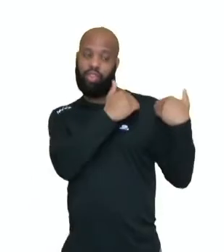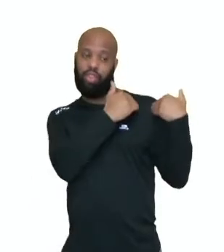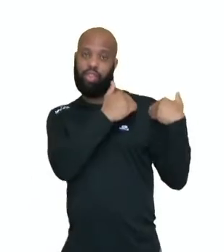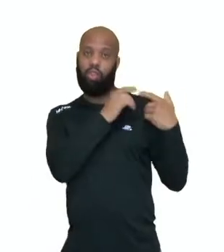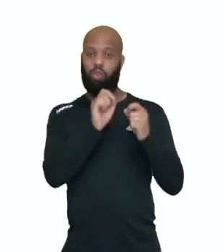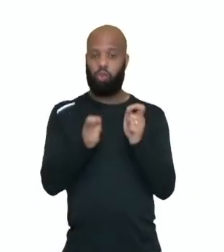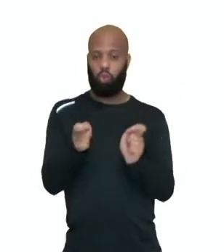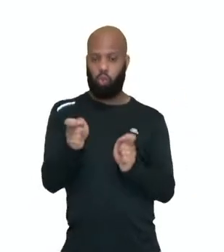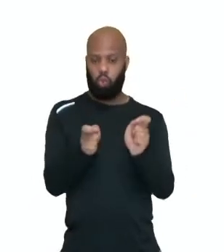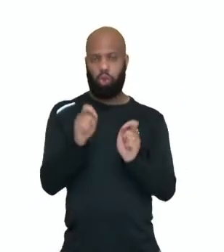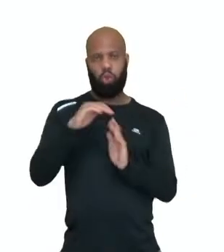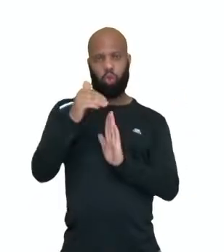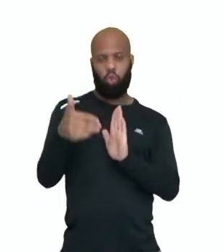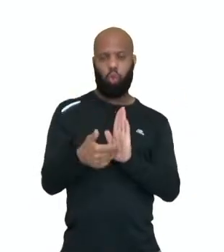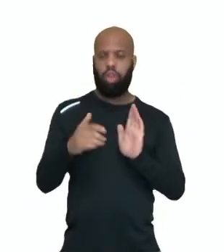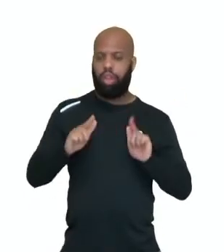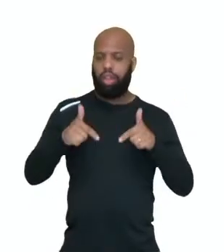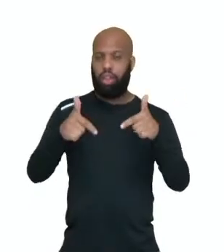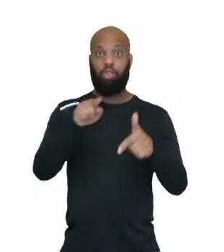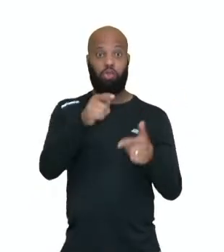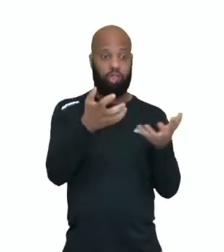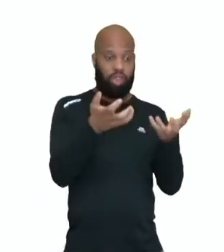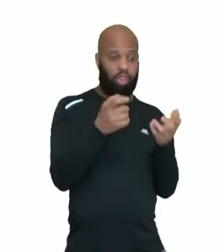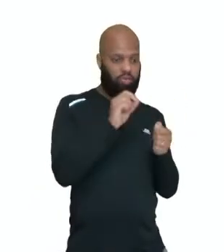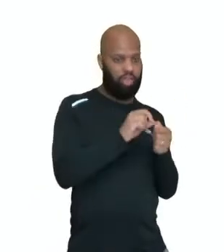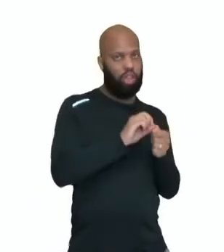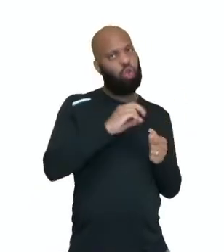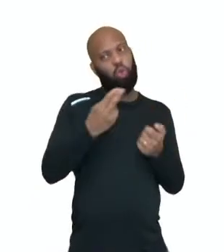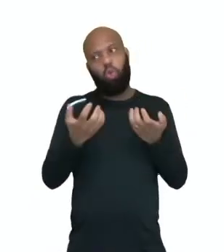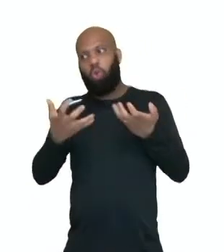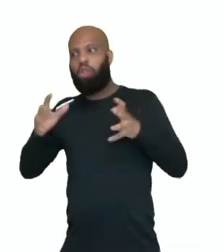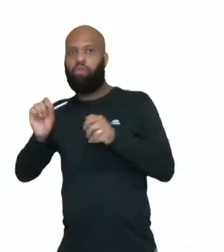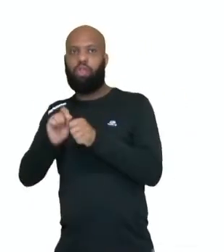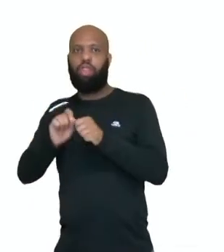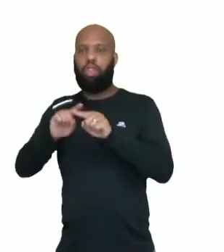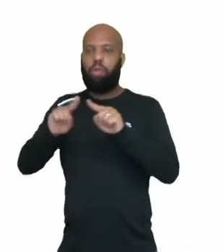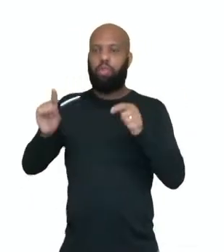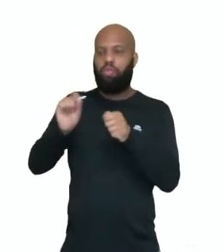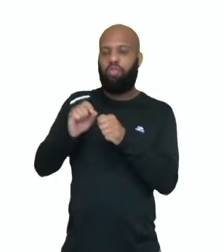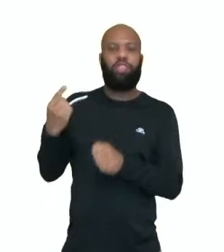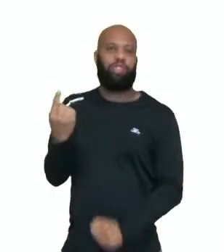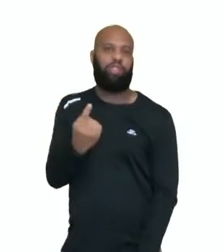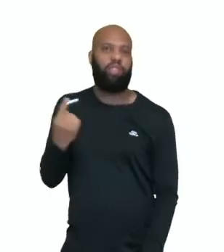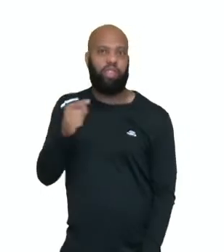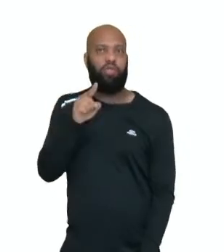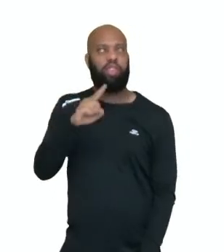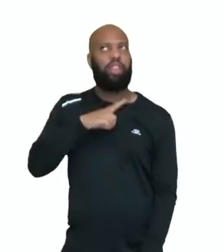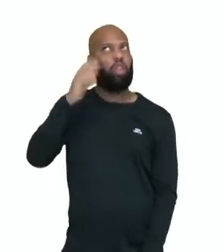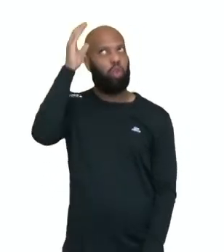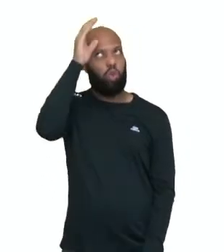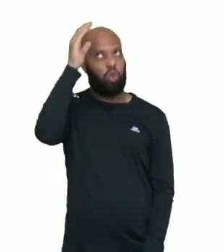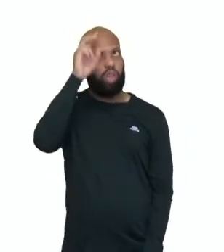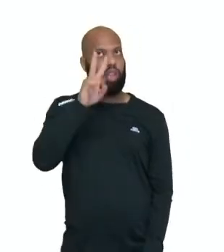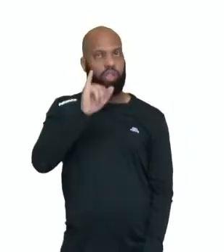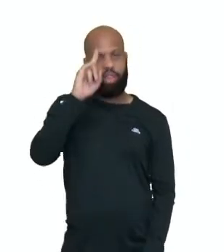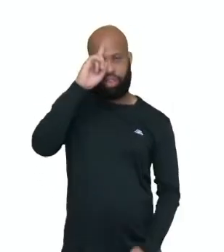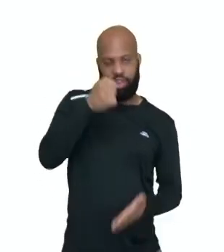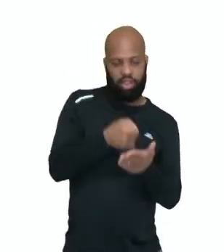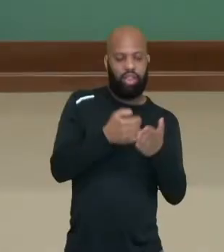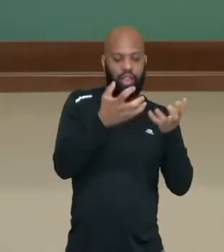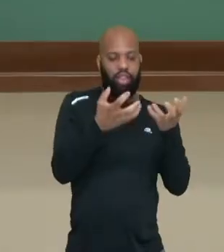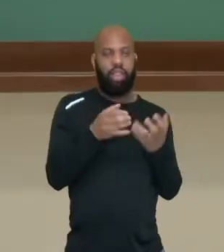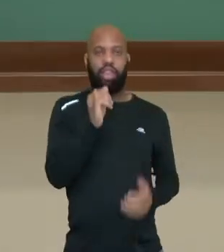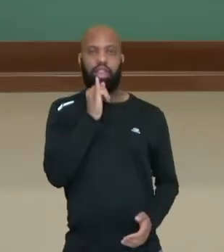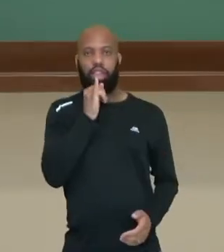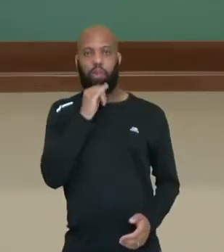por controlar todas aquelas ações voluntárias e involuntárias, o que você consegue ter consciência para decidir se vai fazer ou não, por